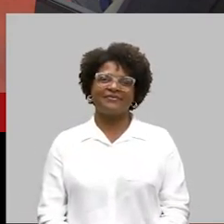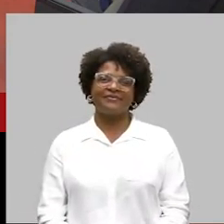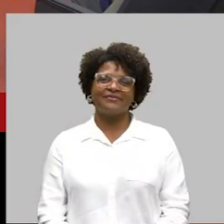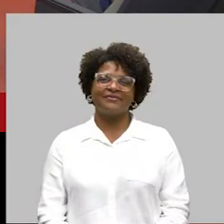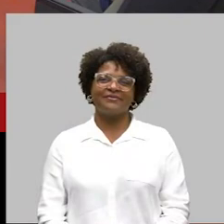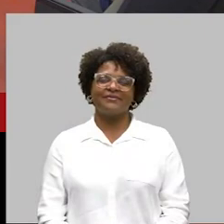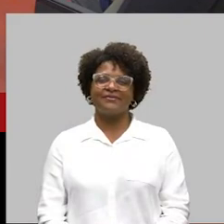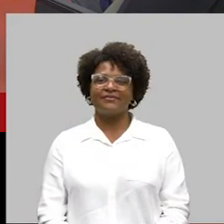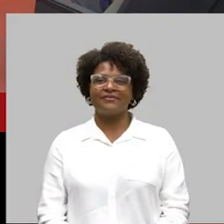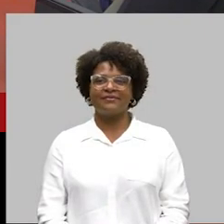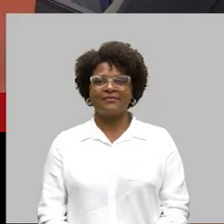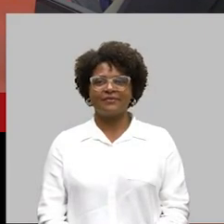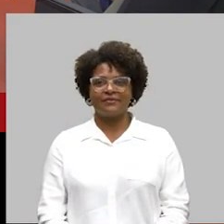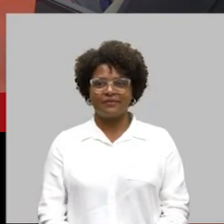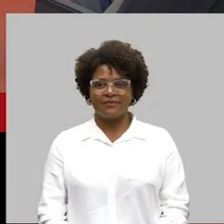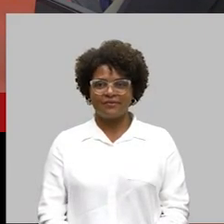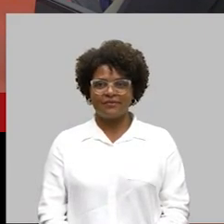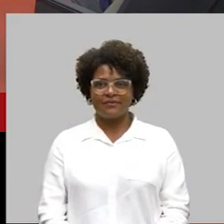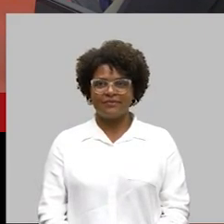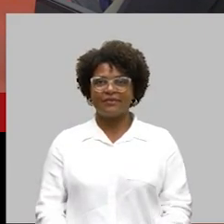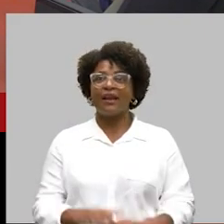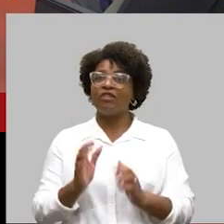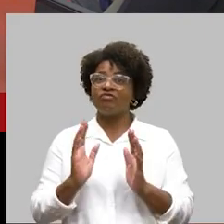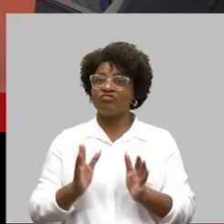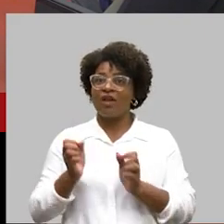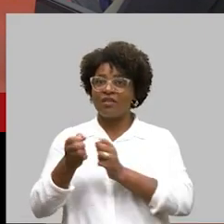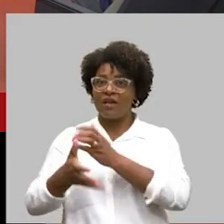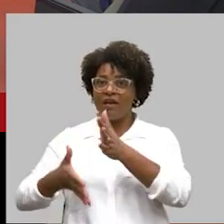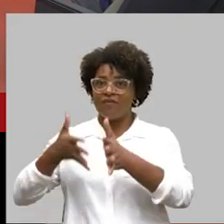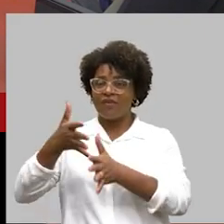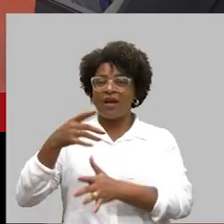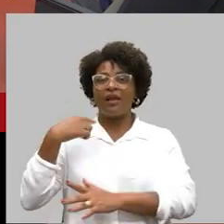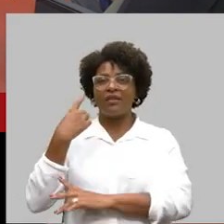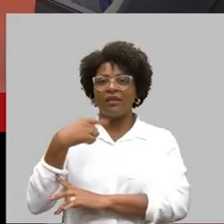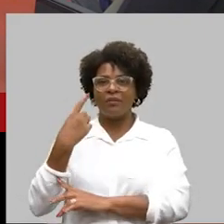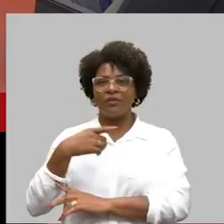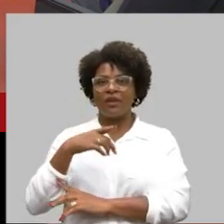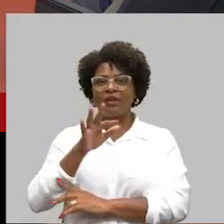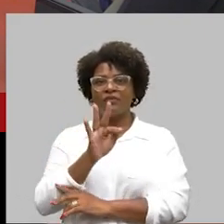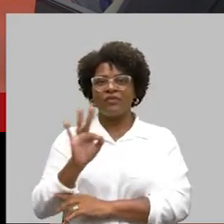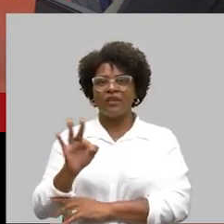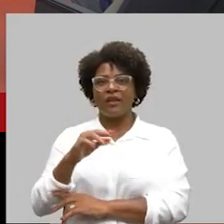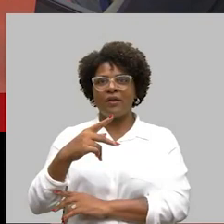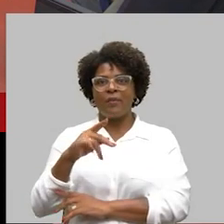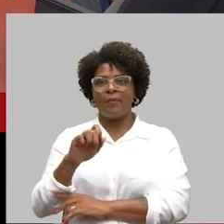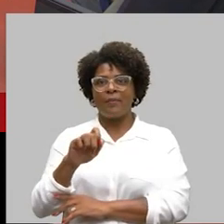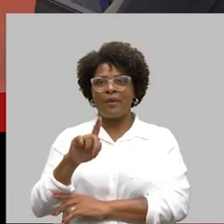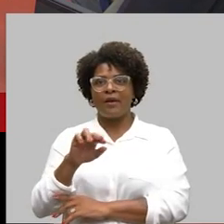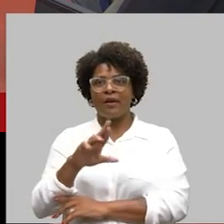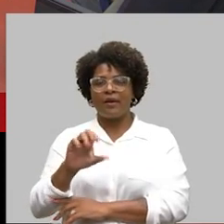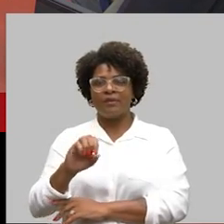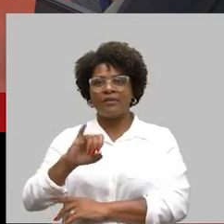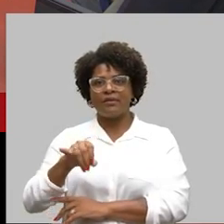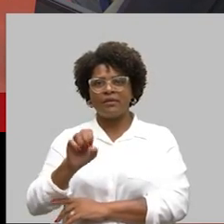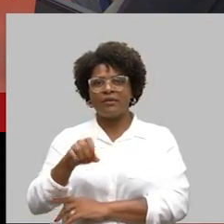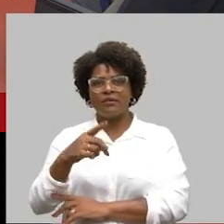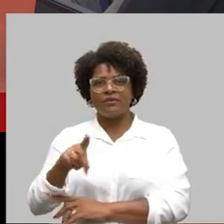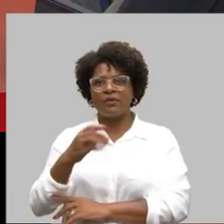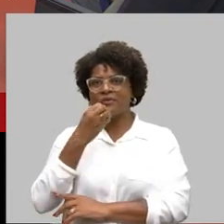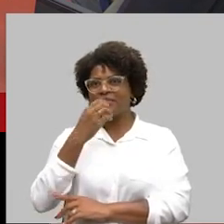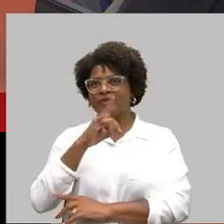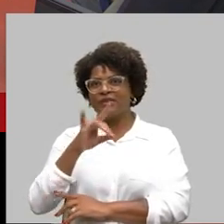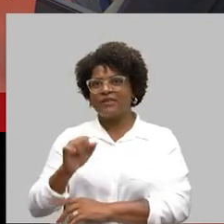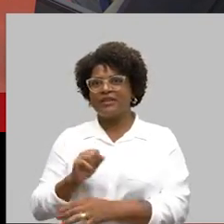Correa e já passamos a palavra para o deputado federal Padre João chega aqui Padre João Bom